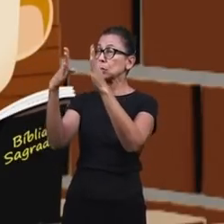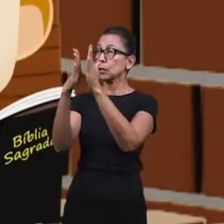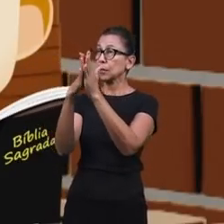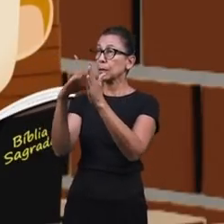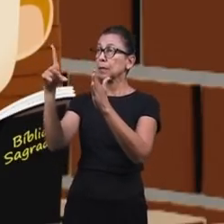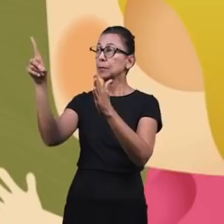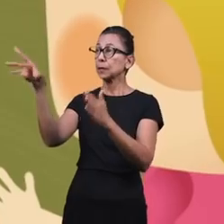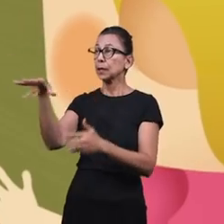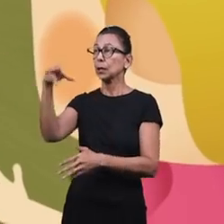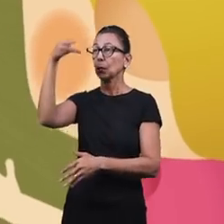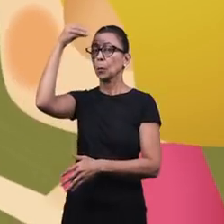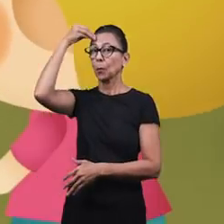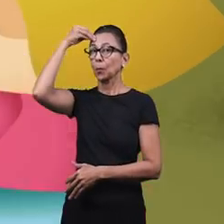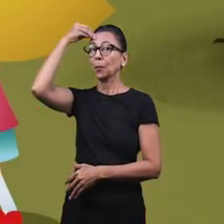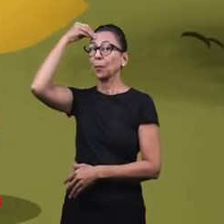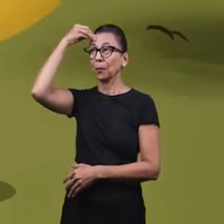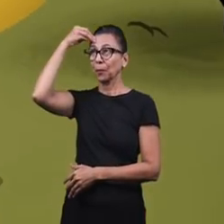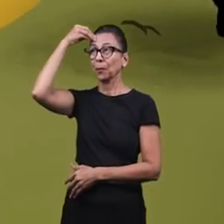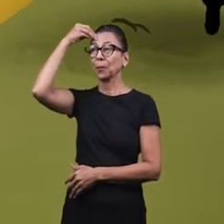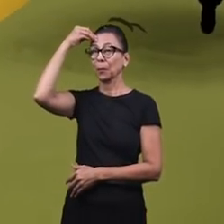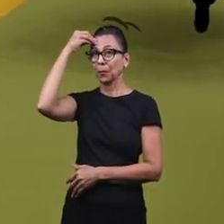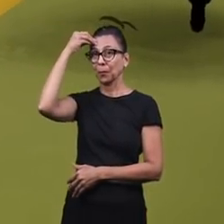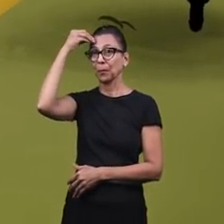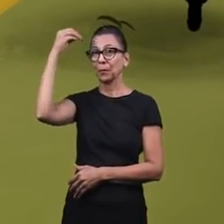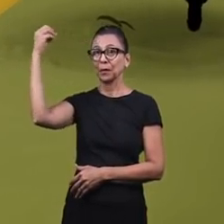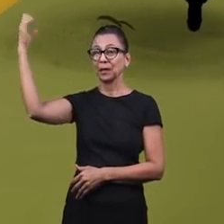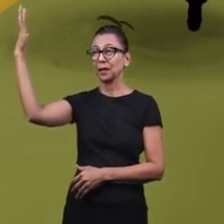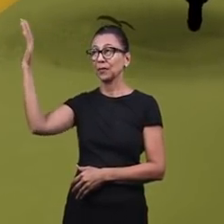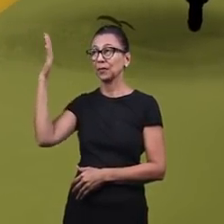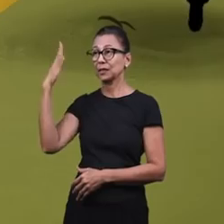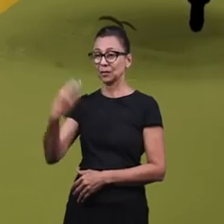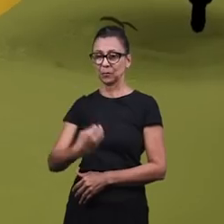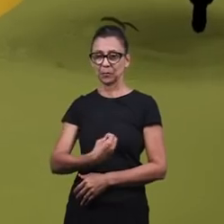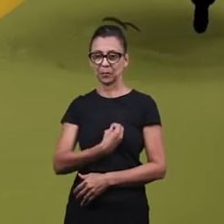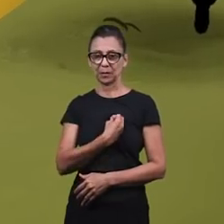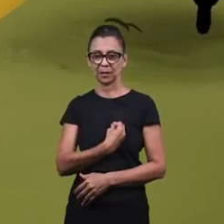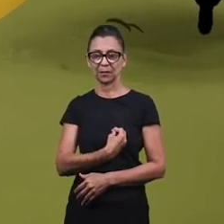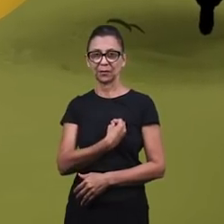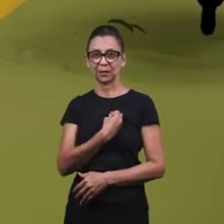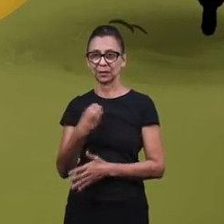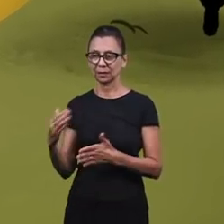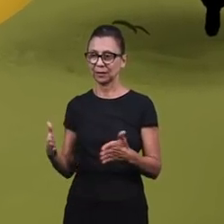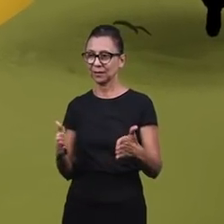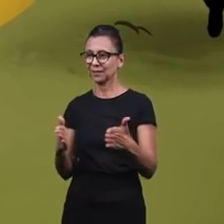guardar a Tua palavra, que é luz e vida